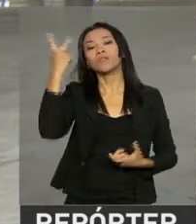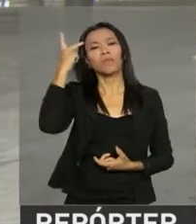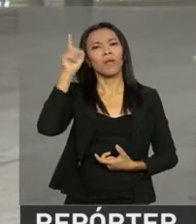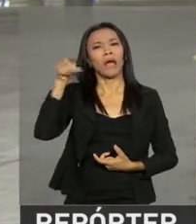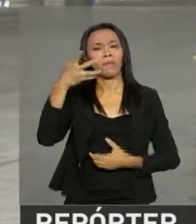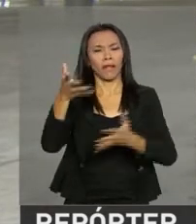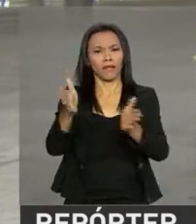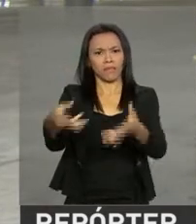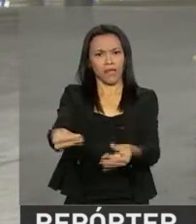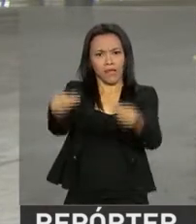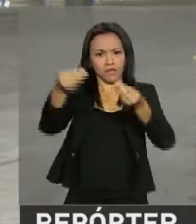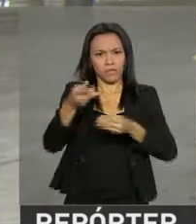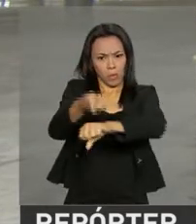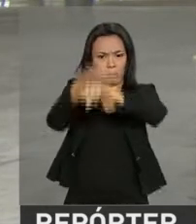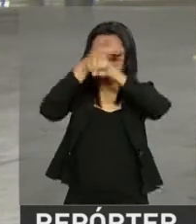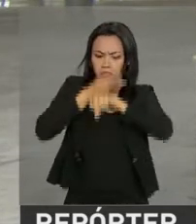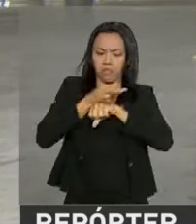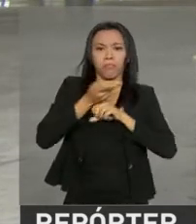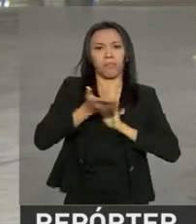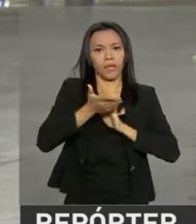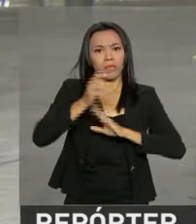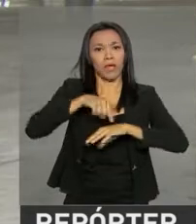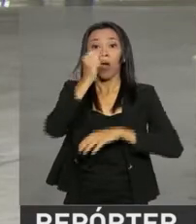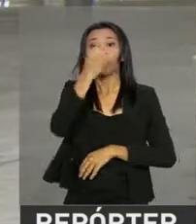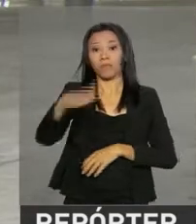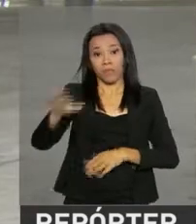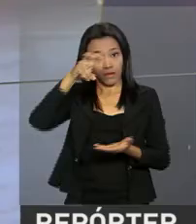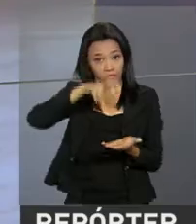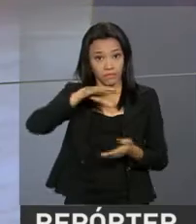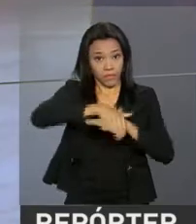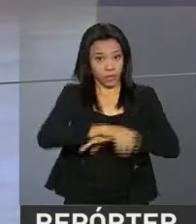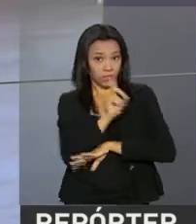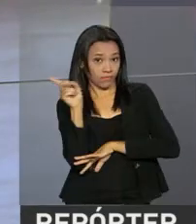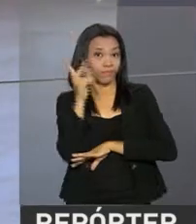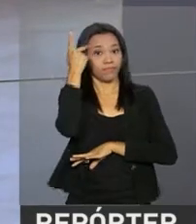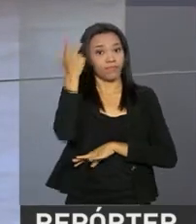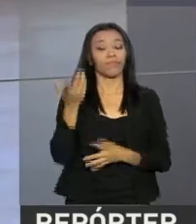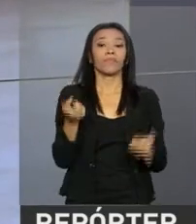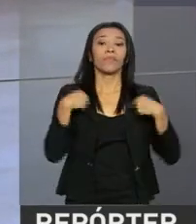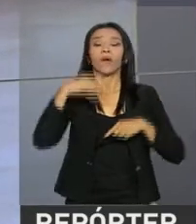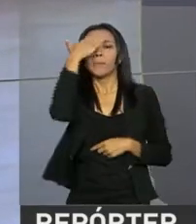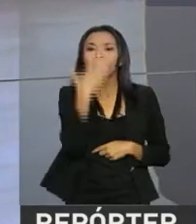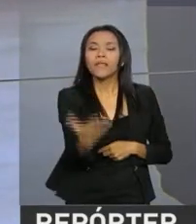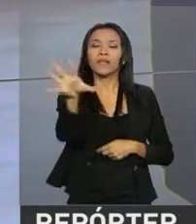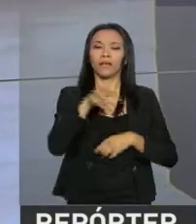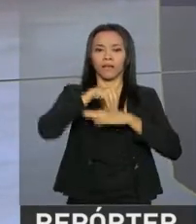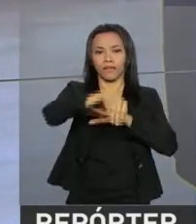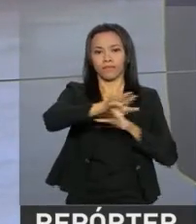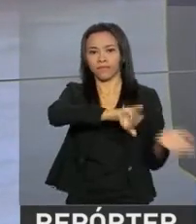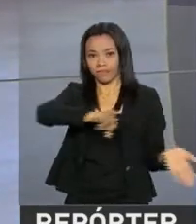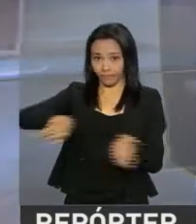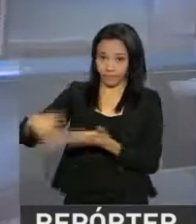do brasil no palácio dos bandeirantes a partir das oito e meia foto com você no estúdio renata obrigada pelas suas informações para o lula